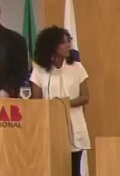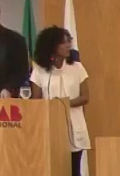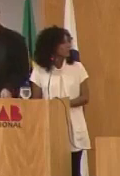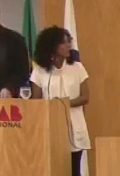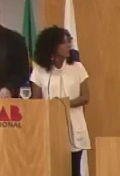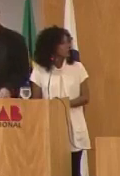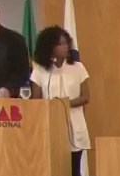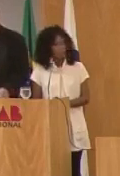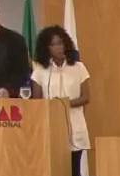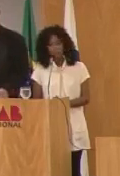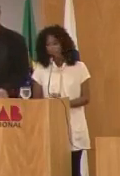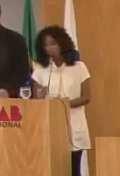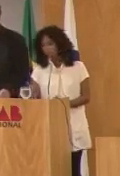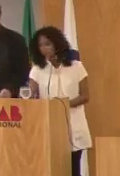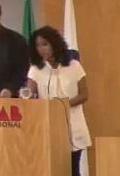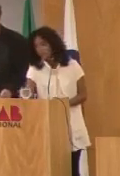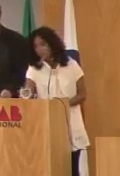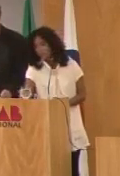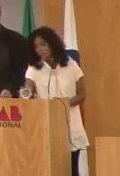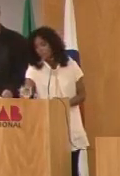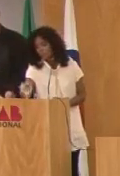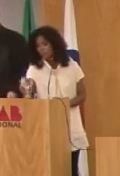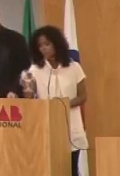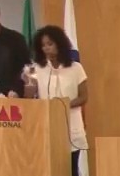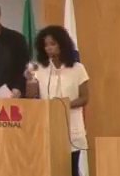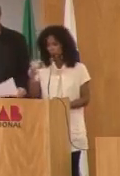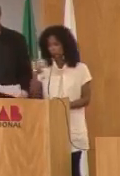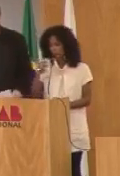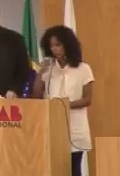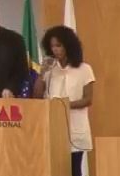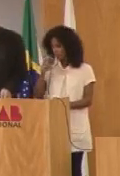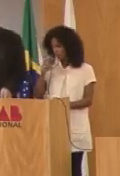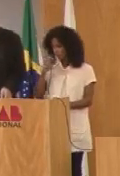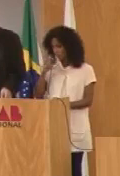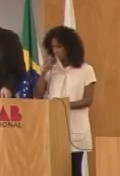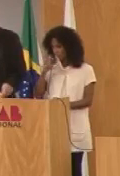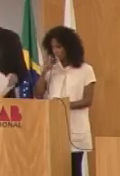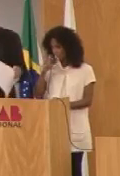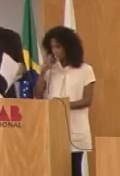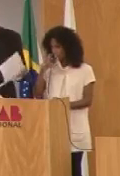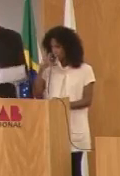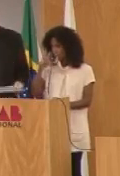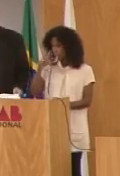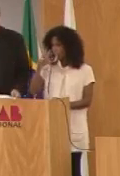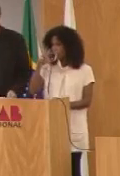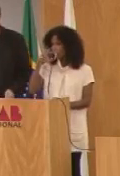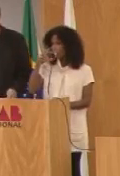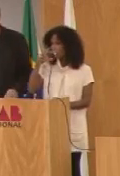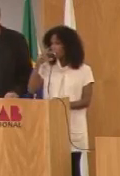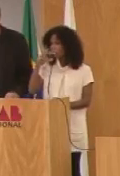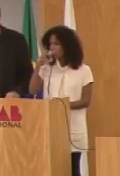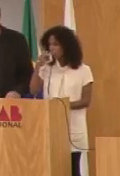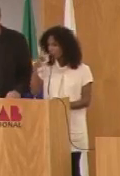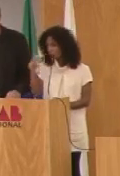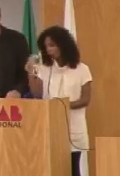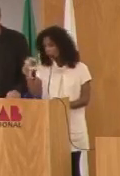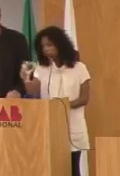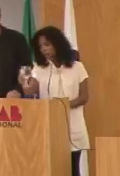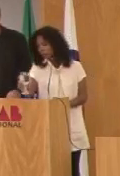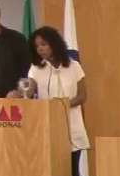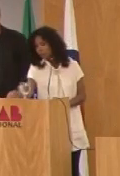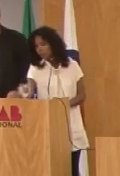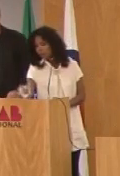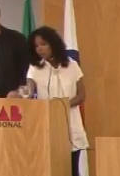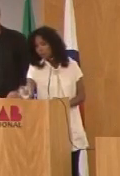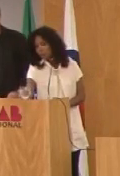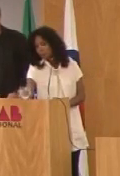nas diárias insanas declarações presidenciais. A sociedade tem a obrigação de se defender